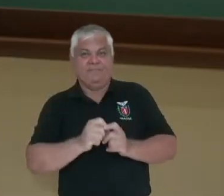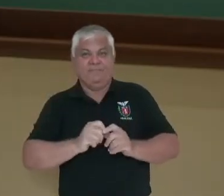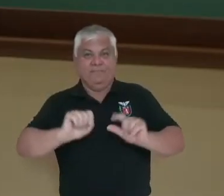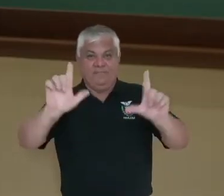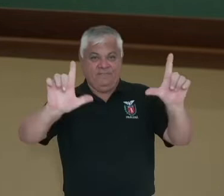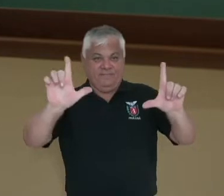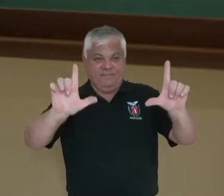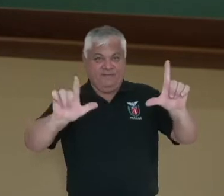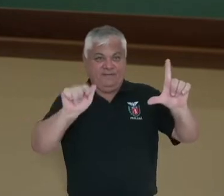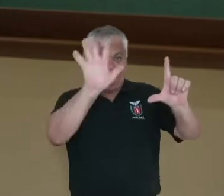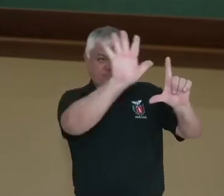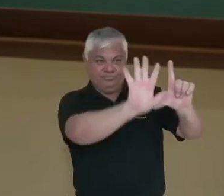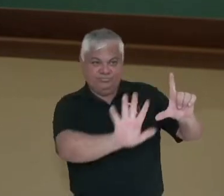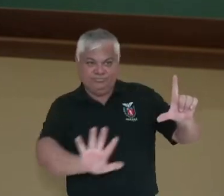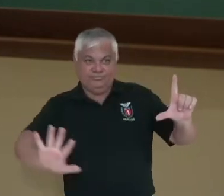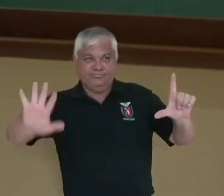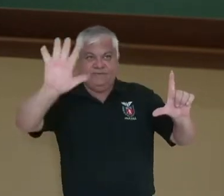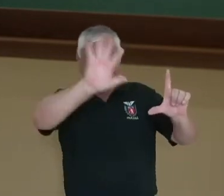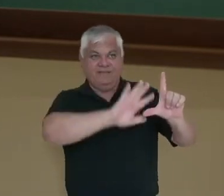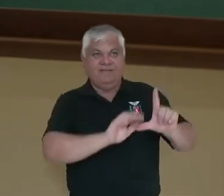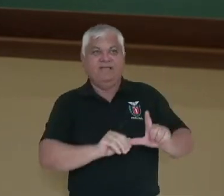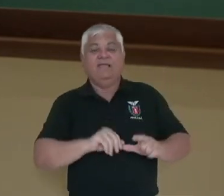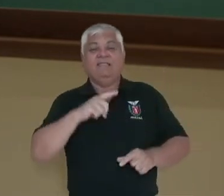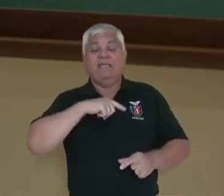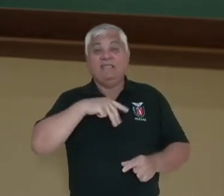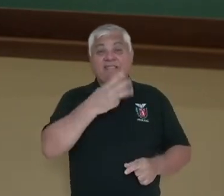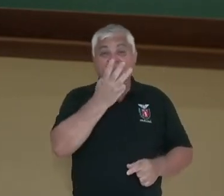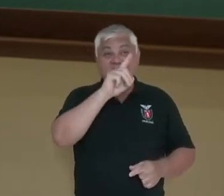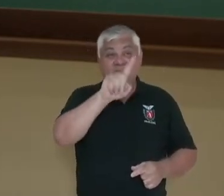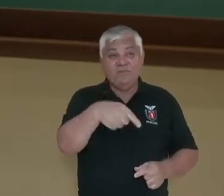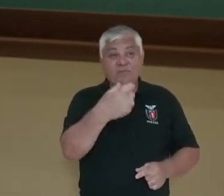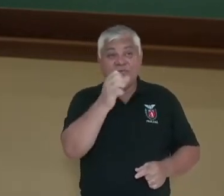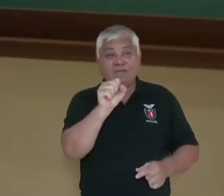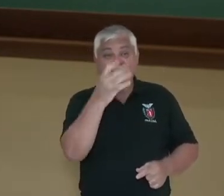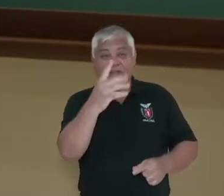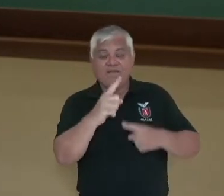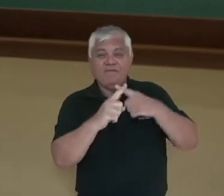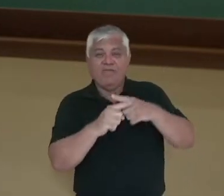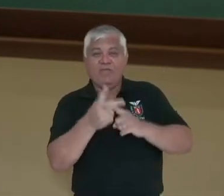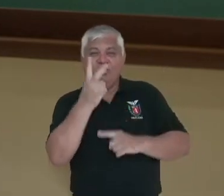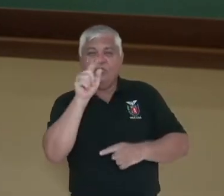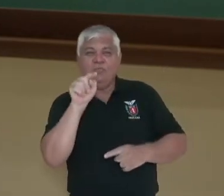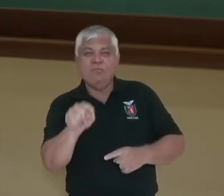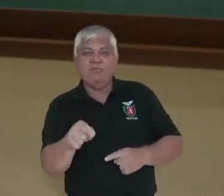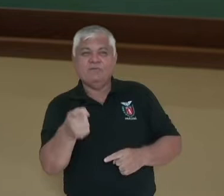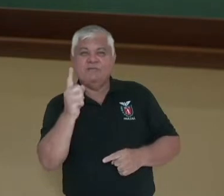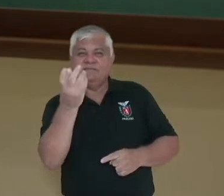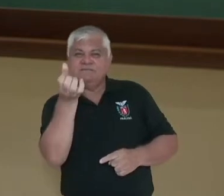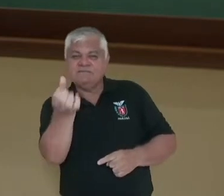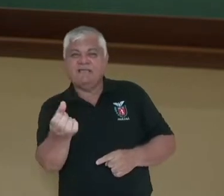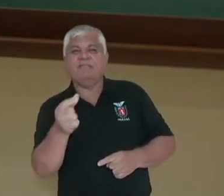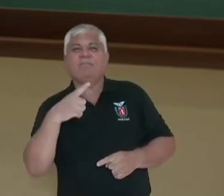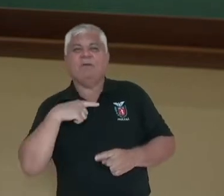com resolução 3.840 × 2.160 pixels conta com